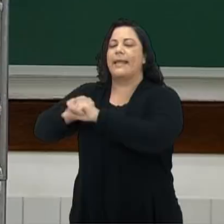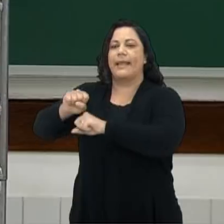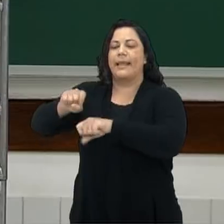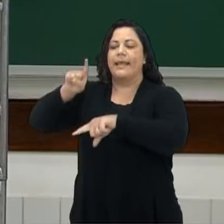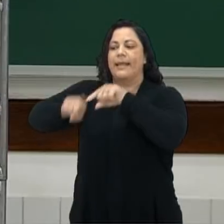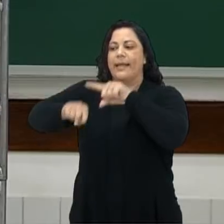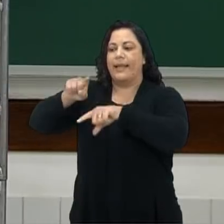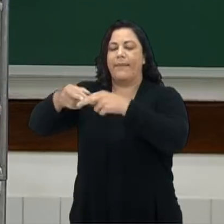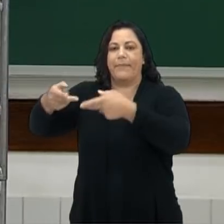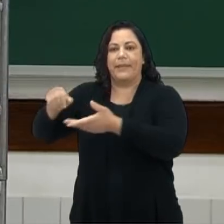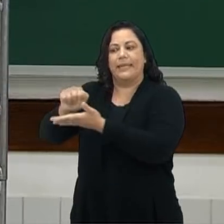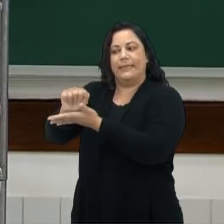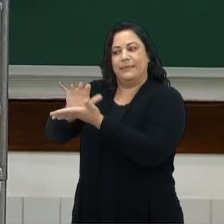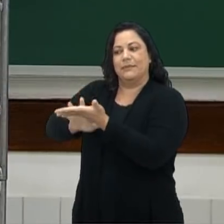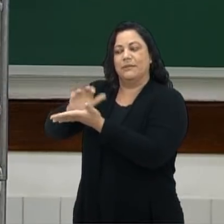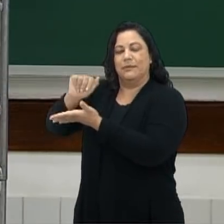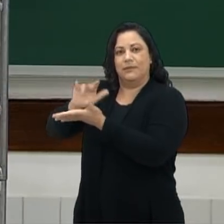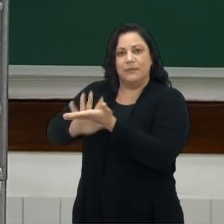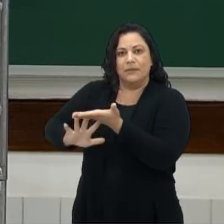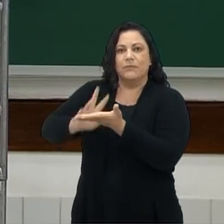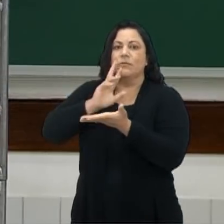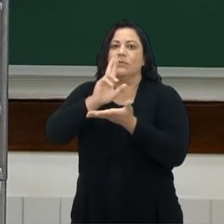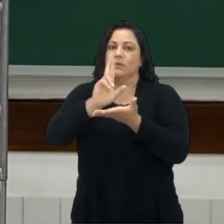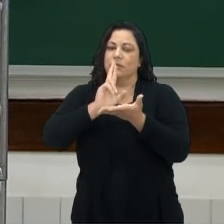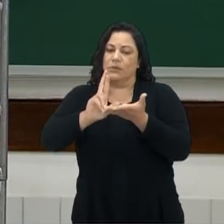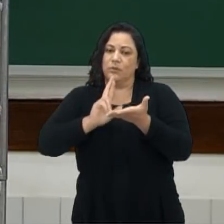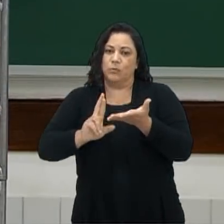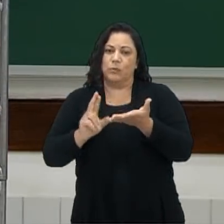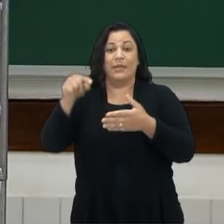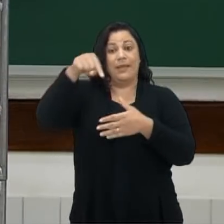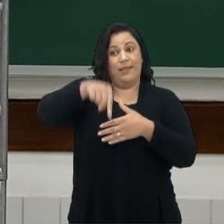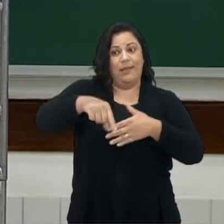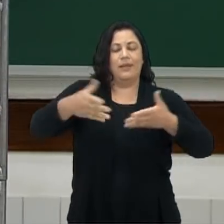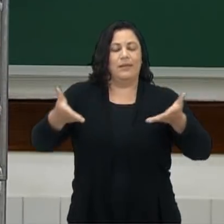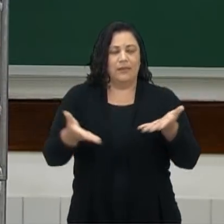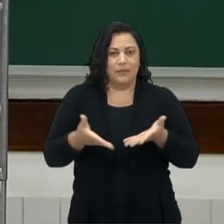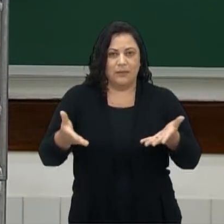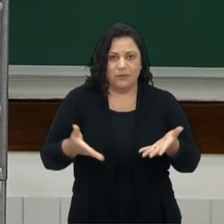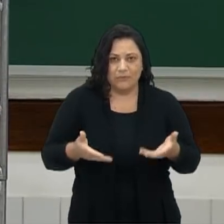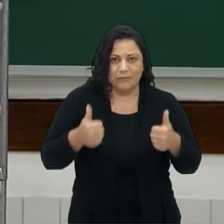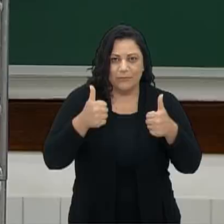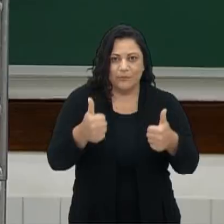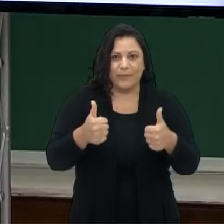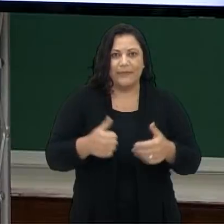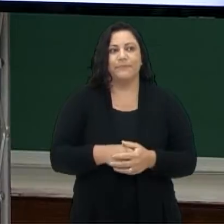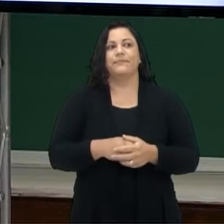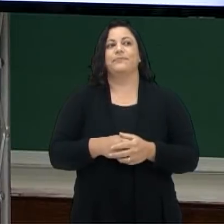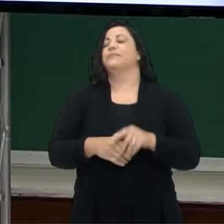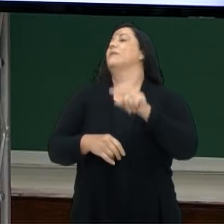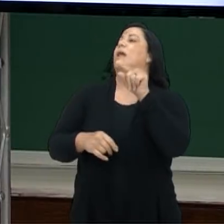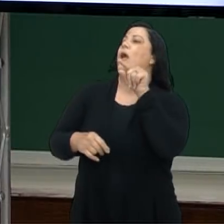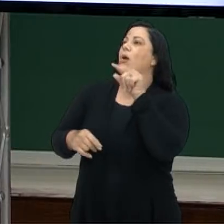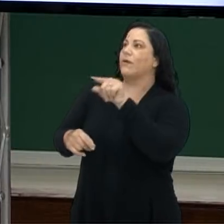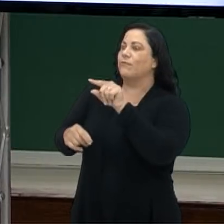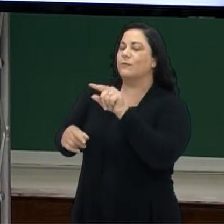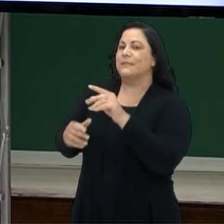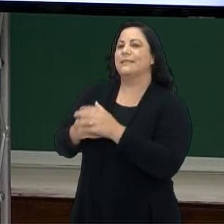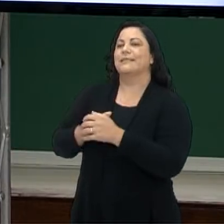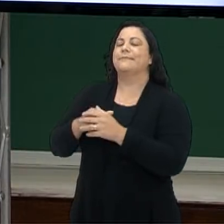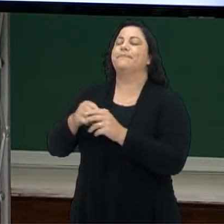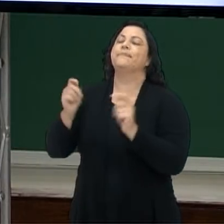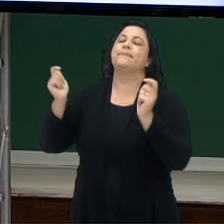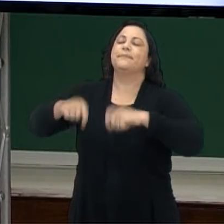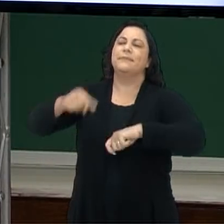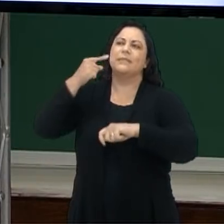os exercícios e as atividades que vocês fizerem aqui comigo, certo? Já você que está acompanhando essa